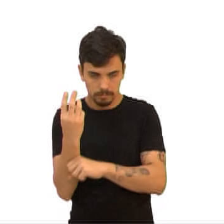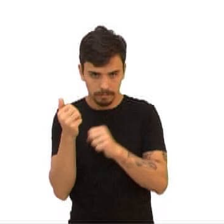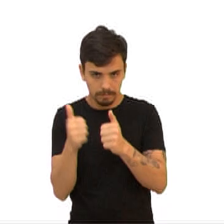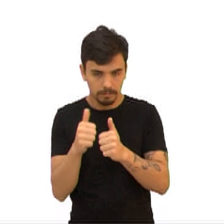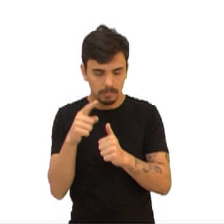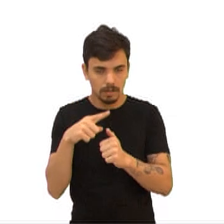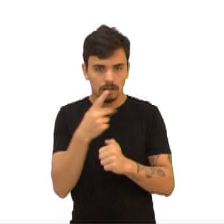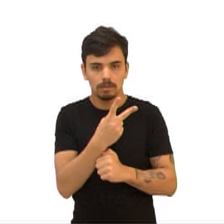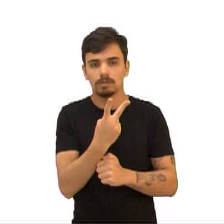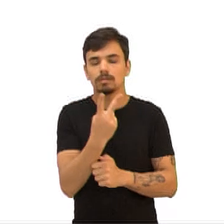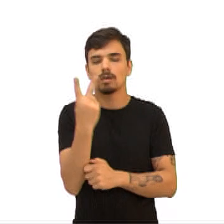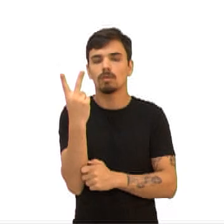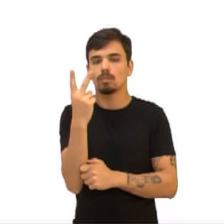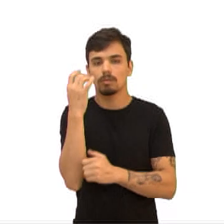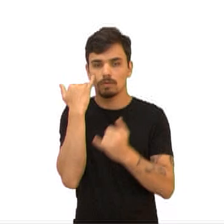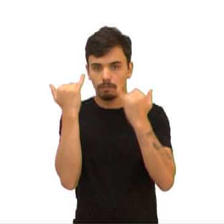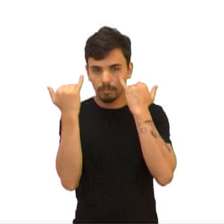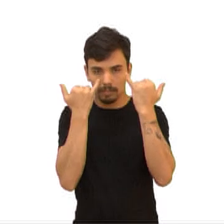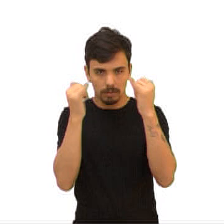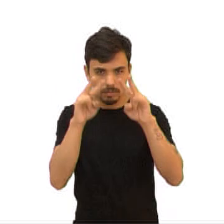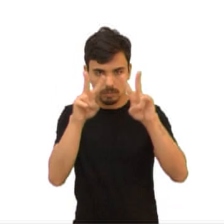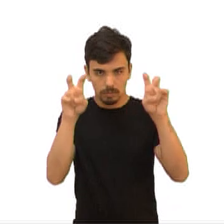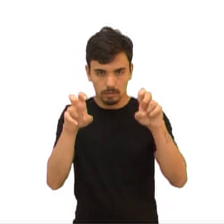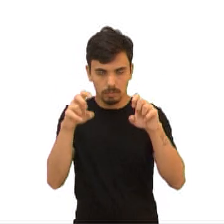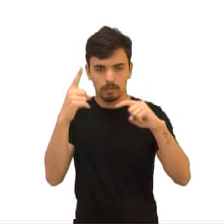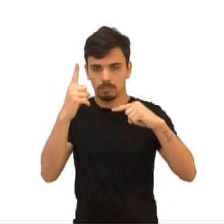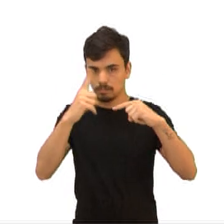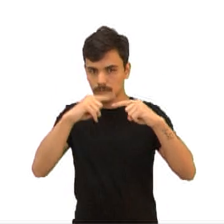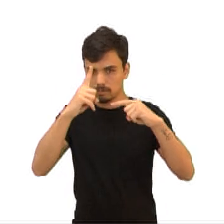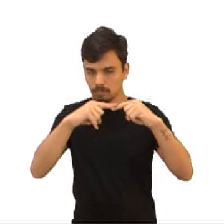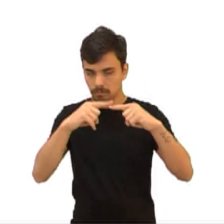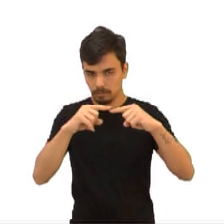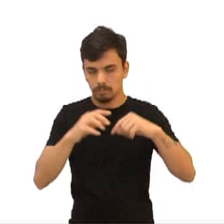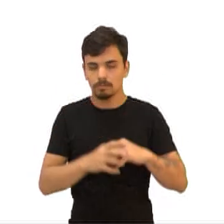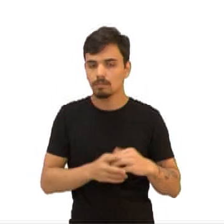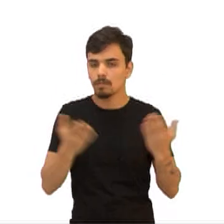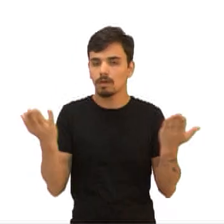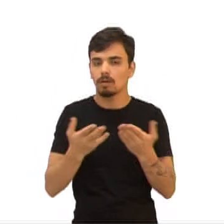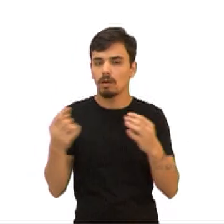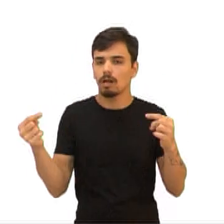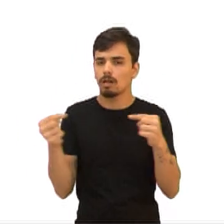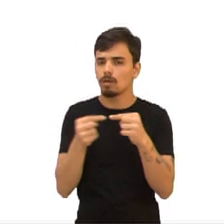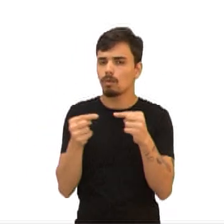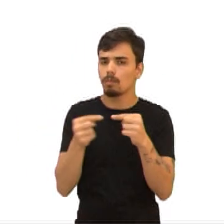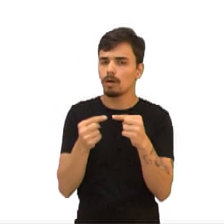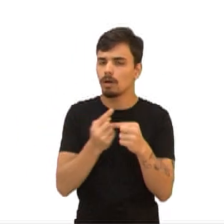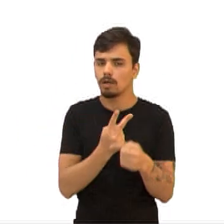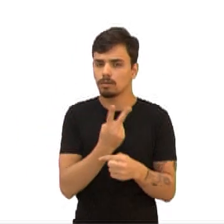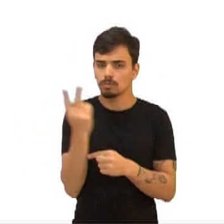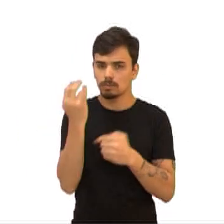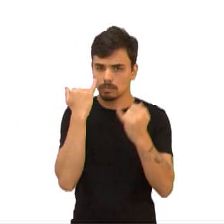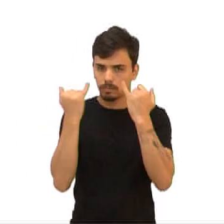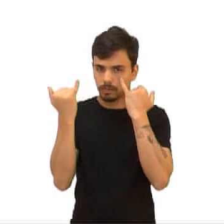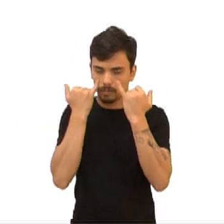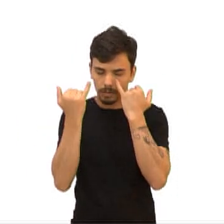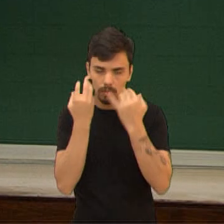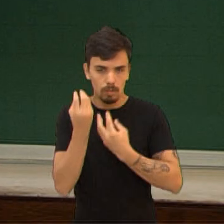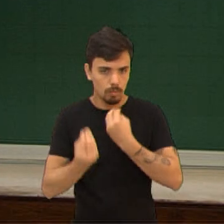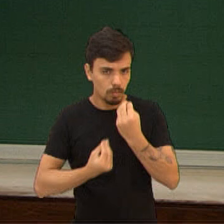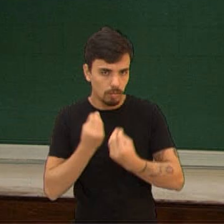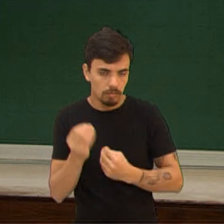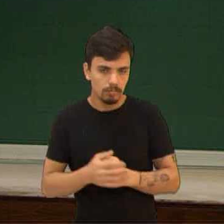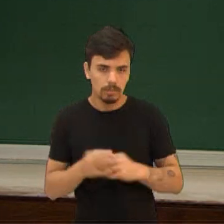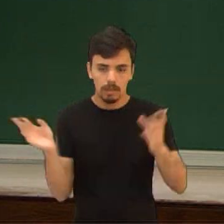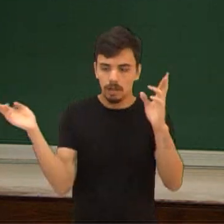Beleza? Essa é a segunda informação sobre o circuito. Combinando as duas informações com a